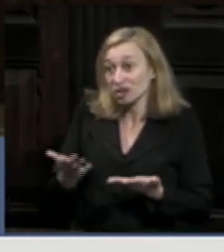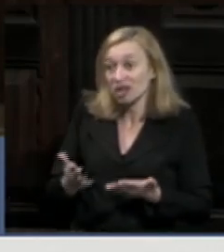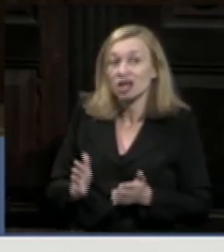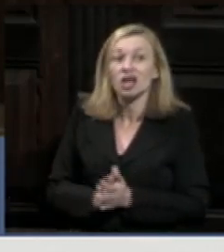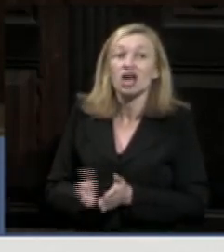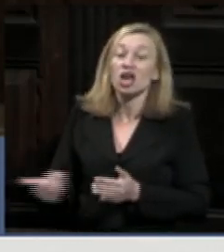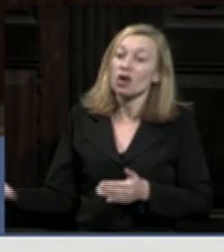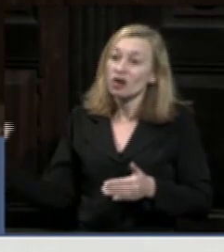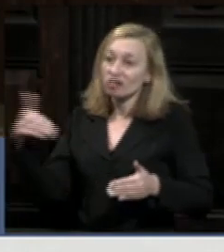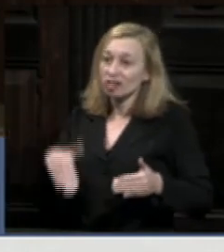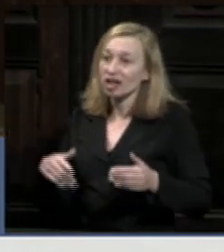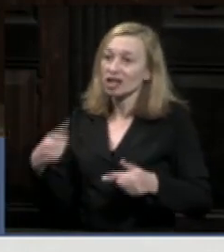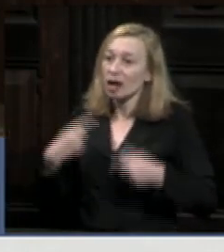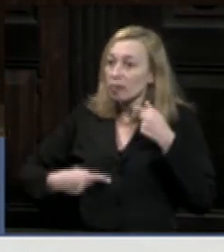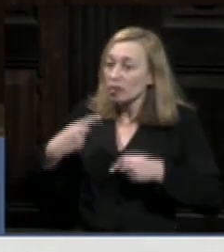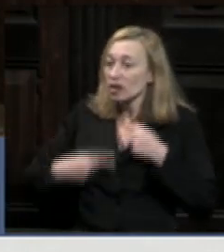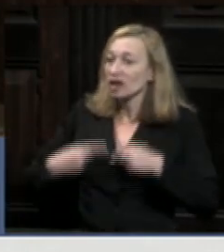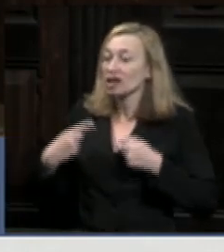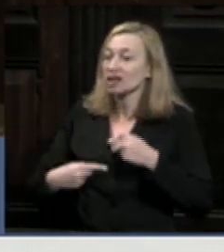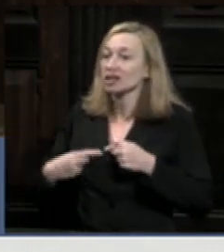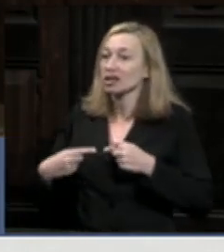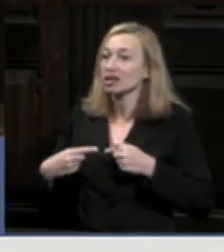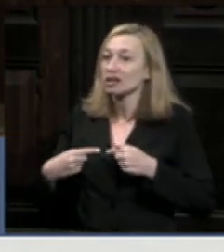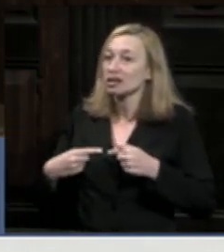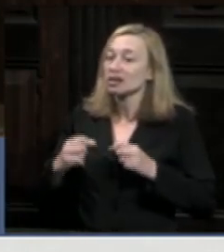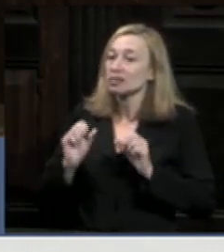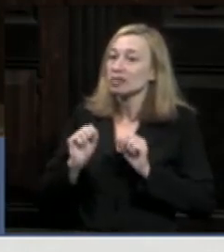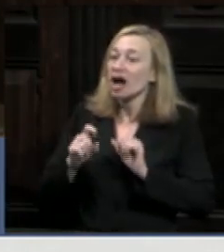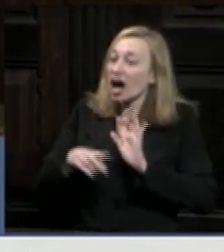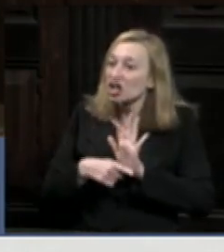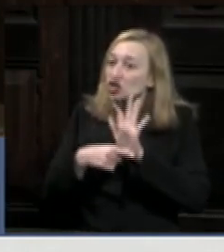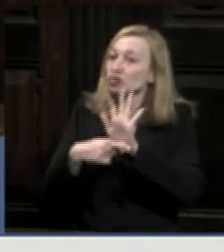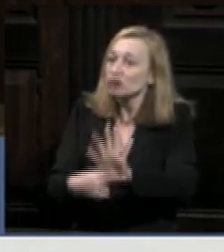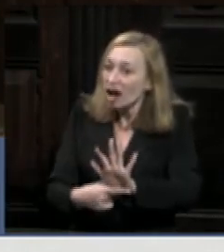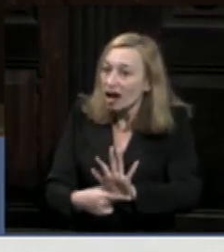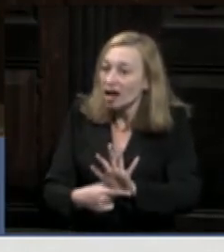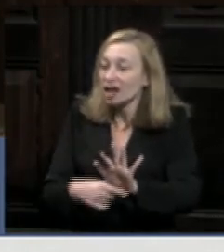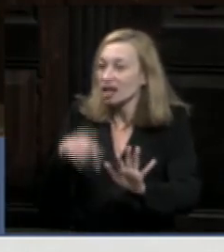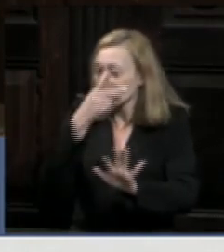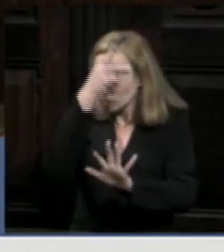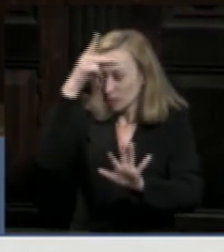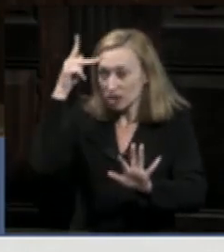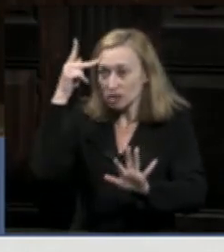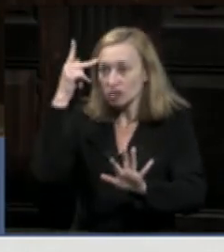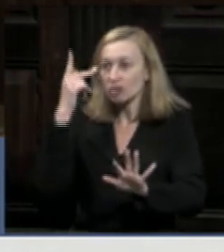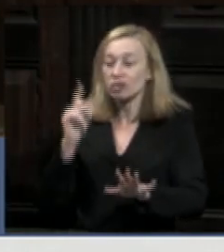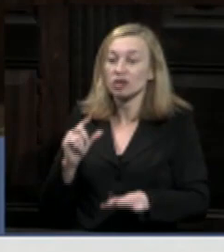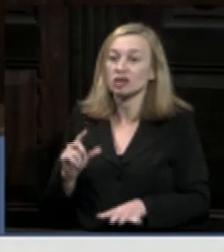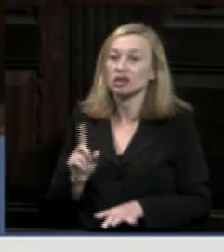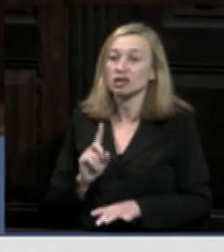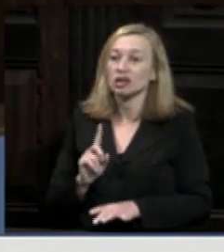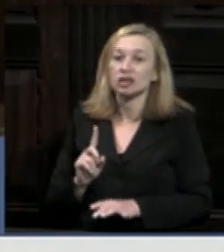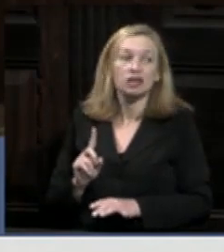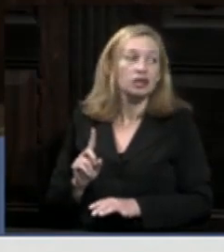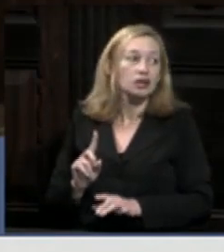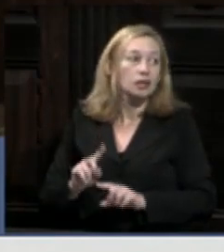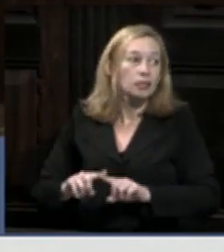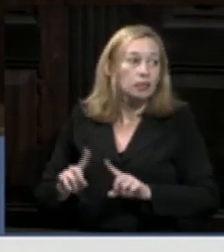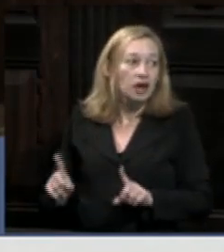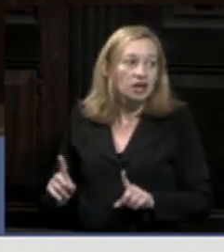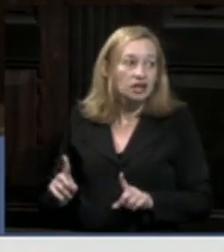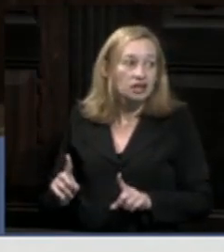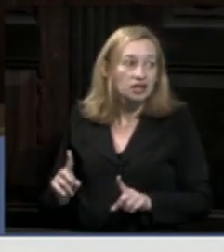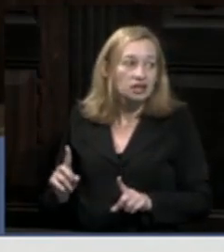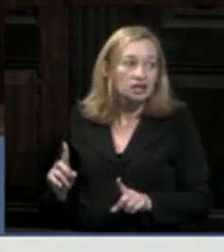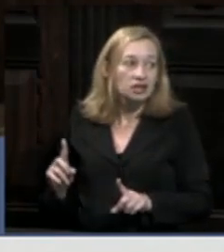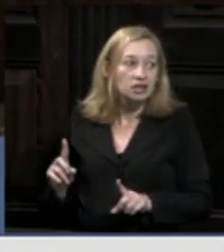isso pra gente levar opções para a criança que não seja realmente a escolha errada não só